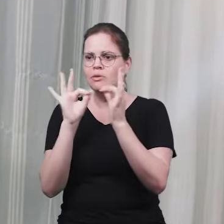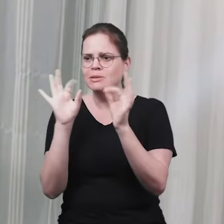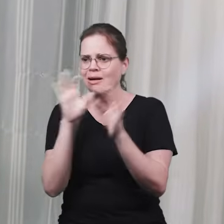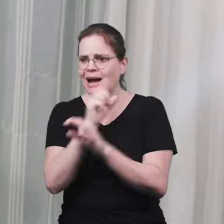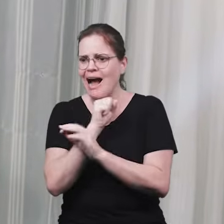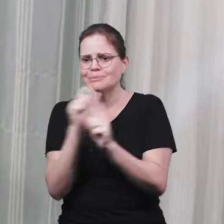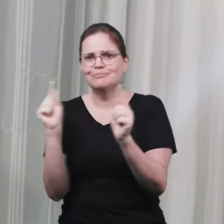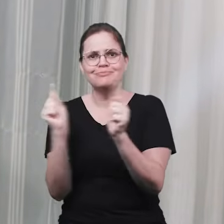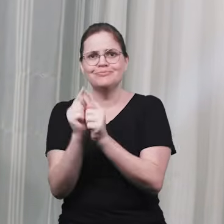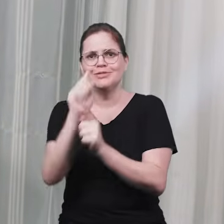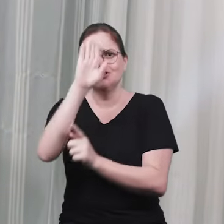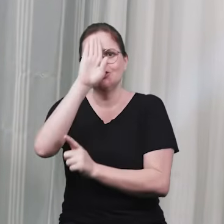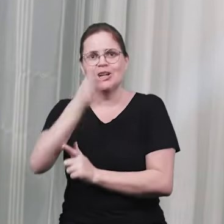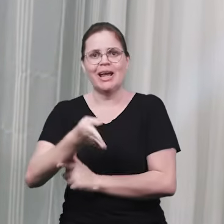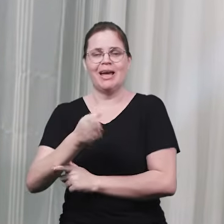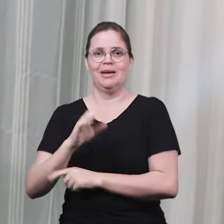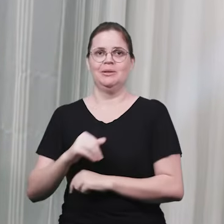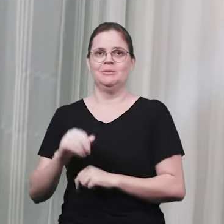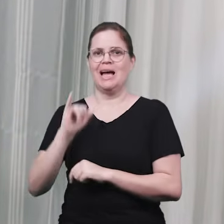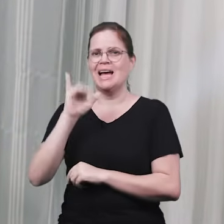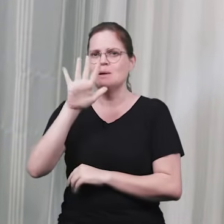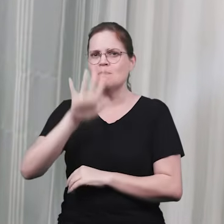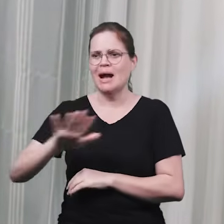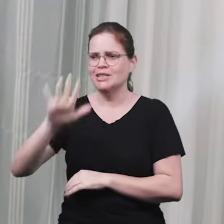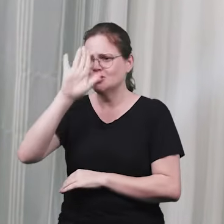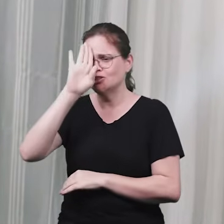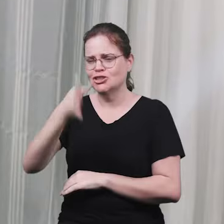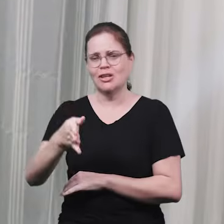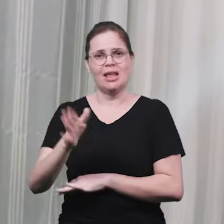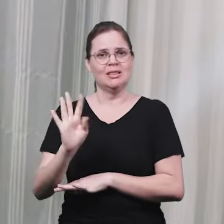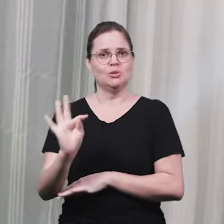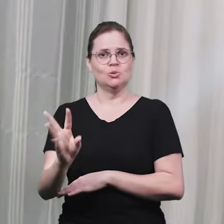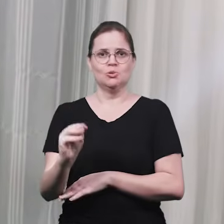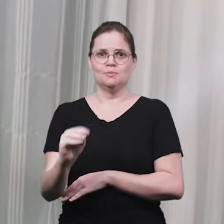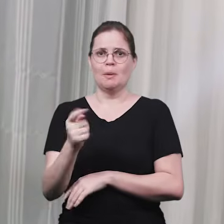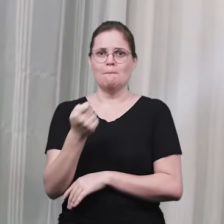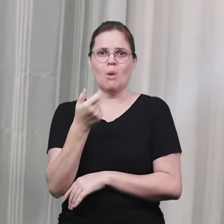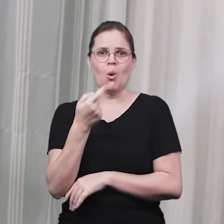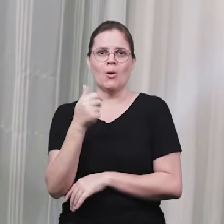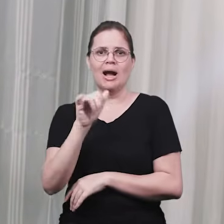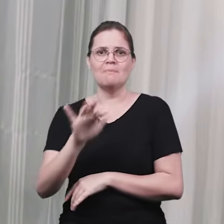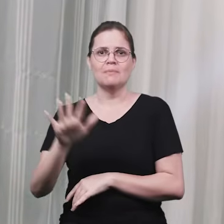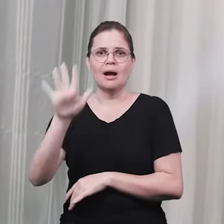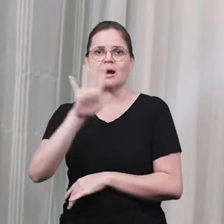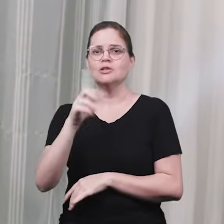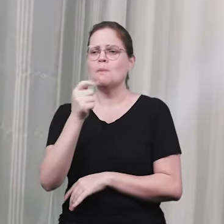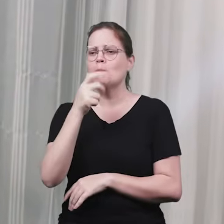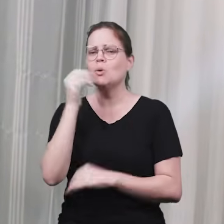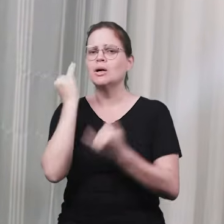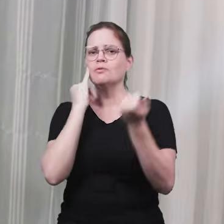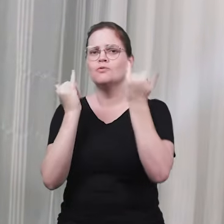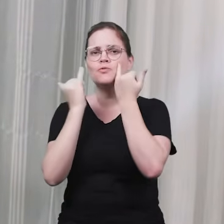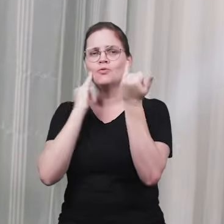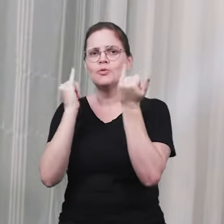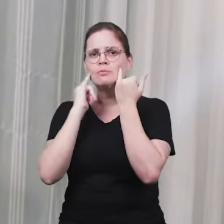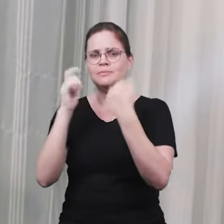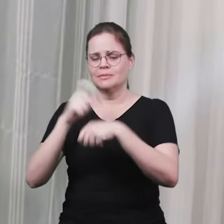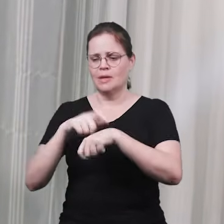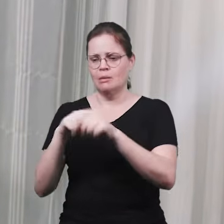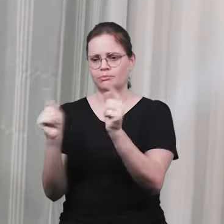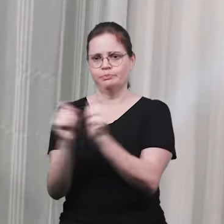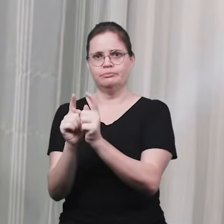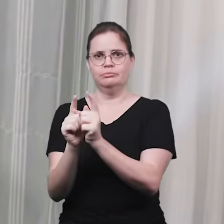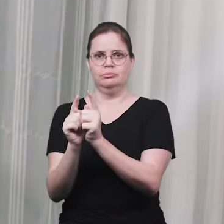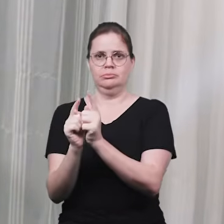ser bem reduzida, a imagem vai ser bem direta, poucas imagens, pouca informação, um tempo de aula mais